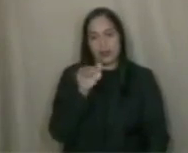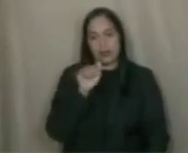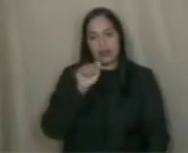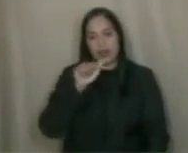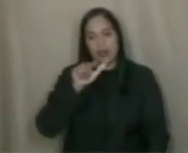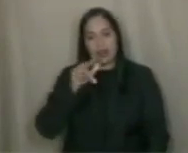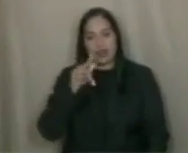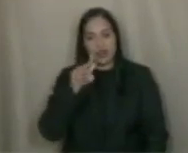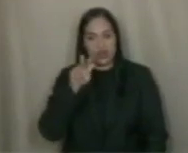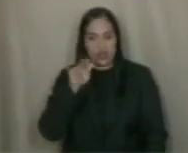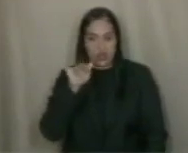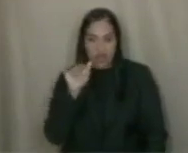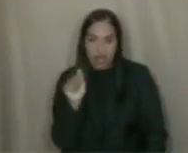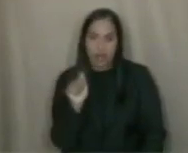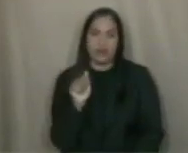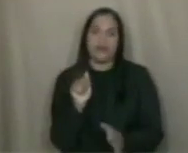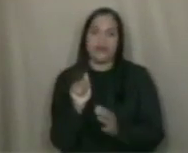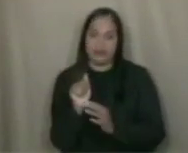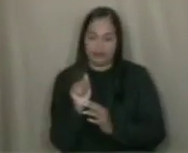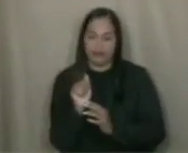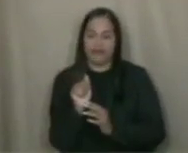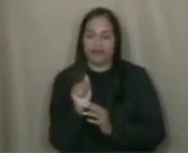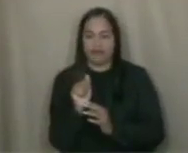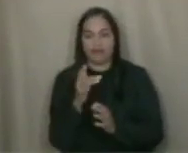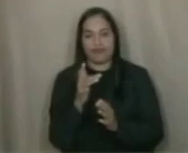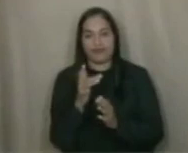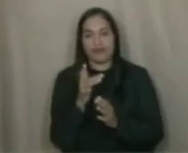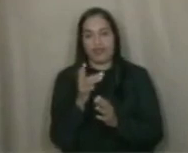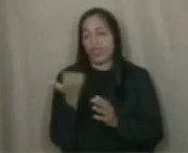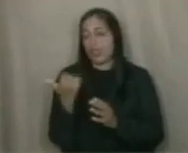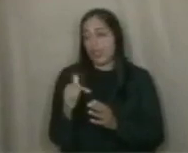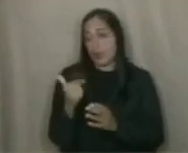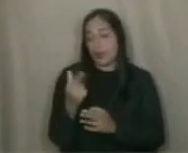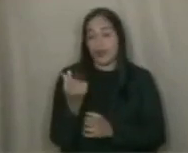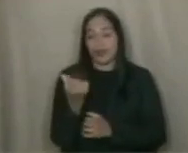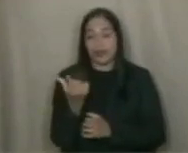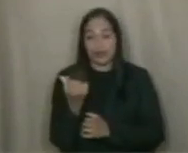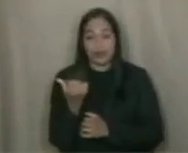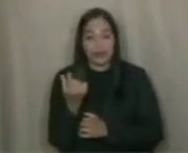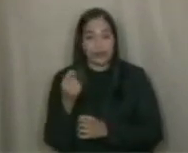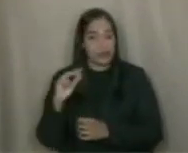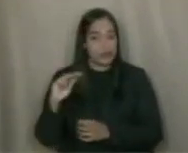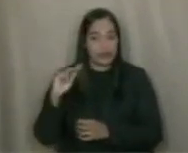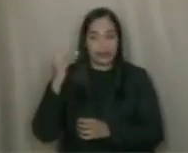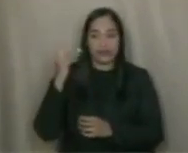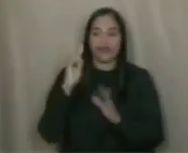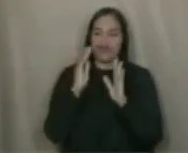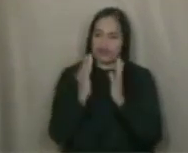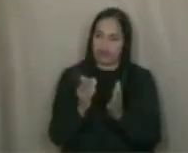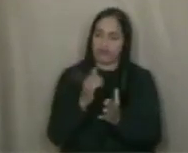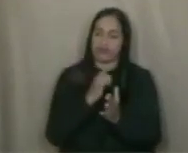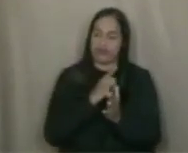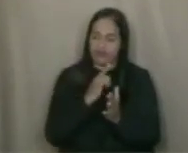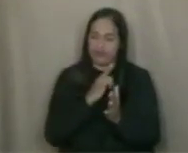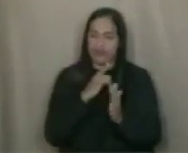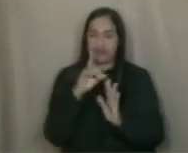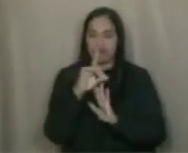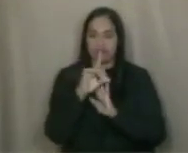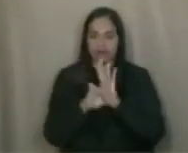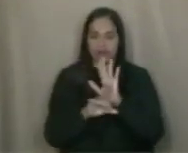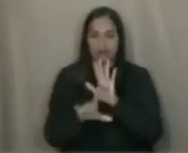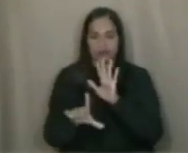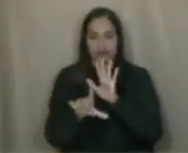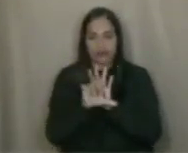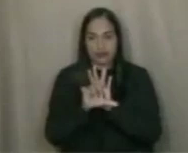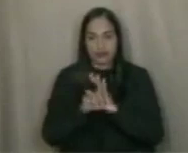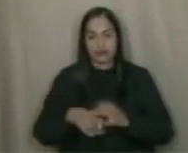feito para essas pessoas, algo que não tem um custo elevado, algo que já tem direito em lei sobre